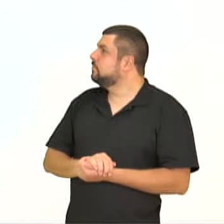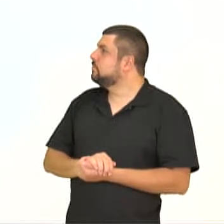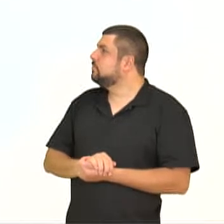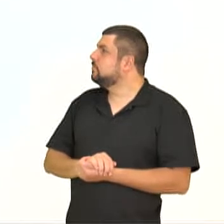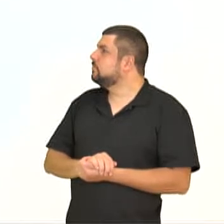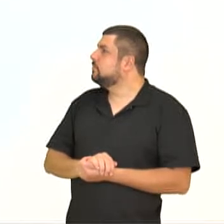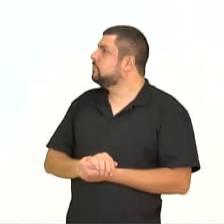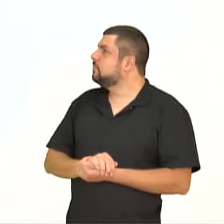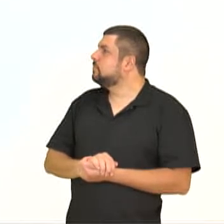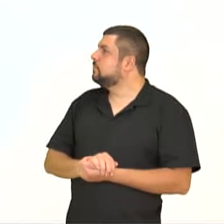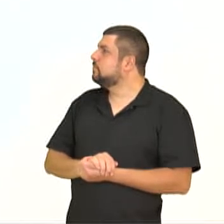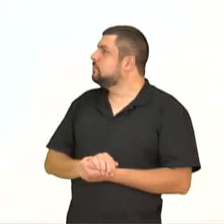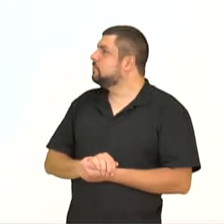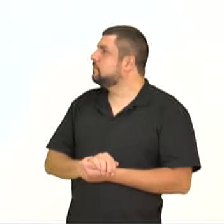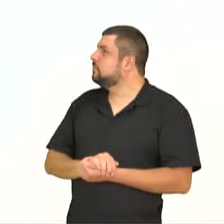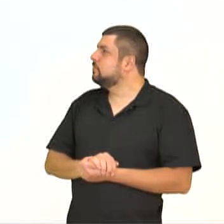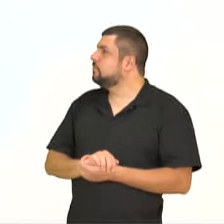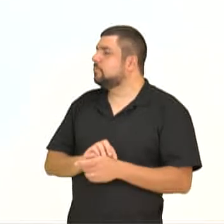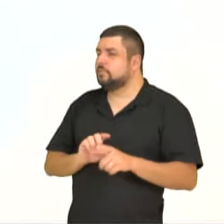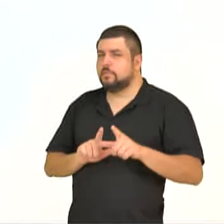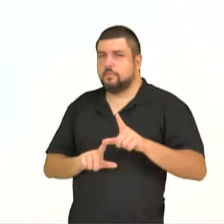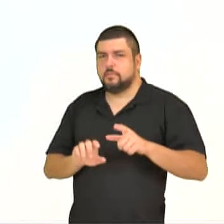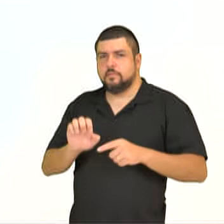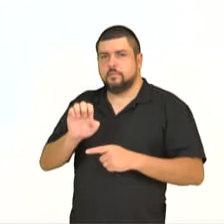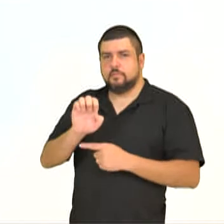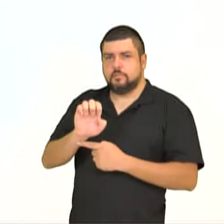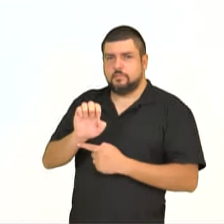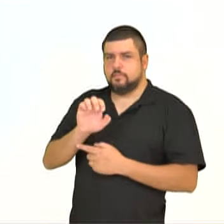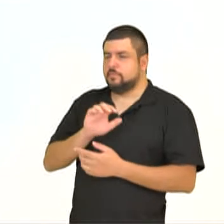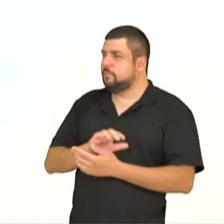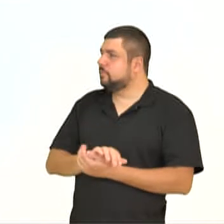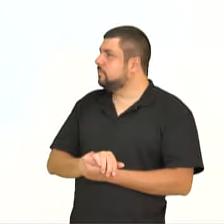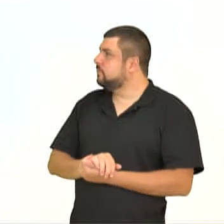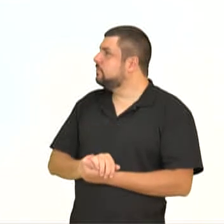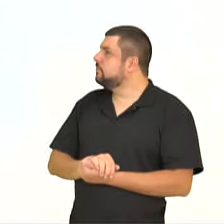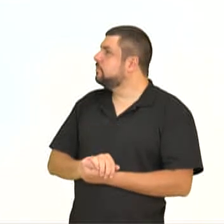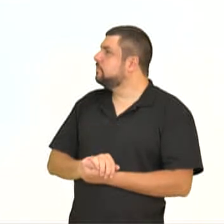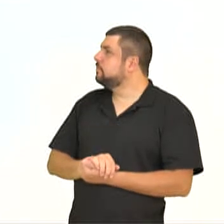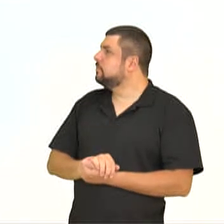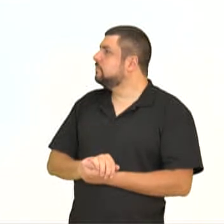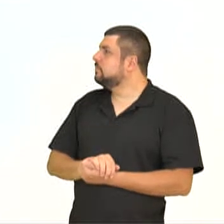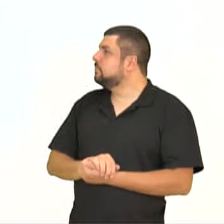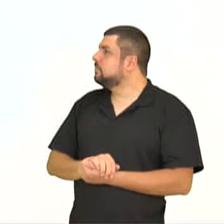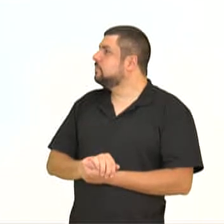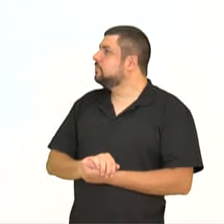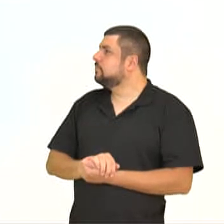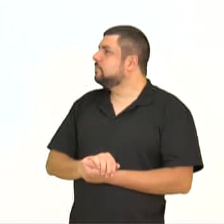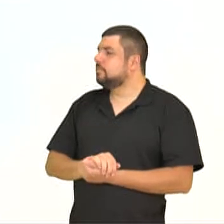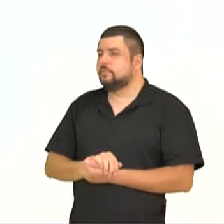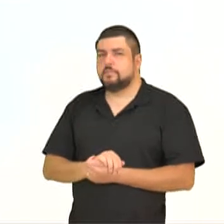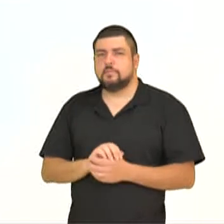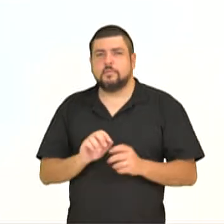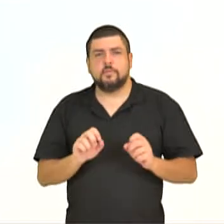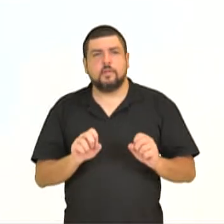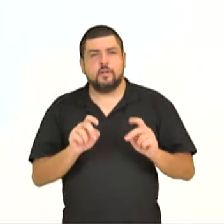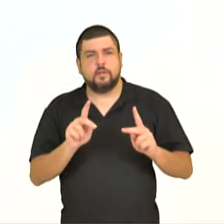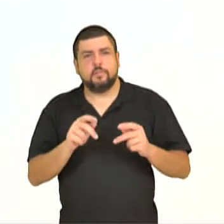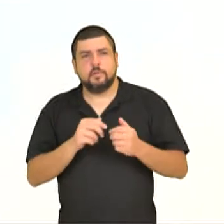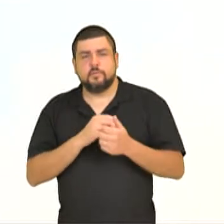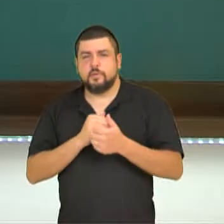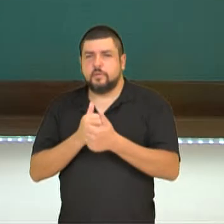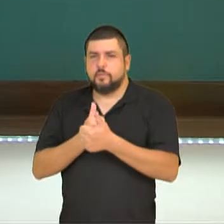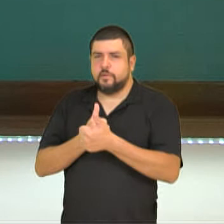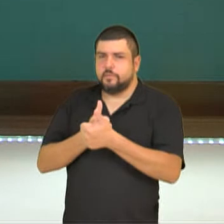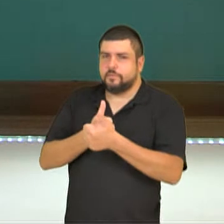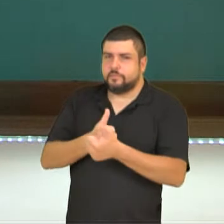Letra E. ¿Tú saldrías con ese chico? ¿cierto? Entonces, vamos aquí,